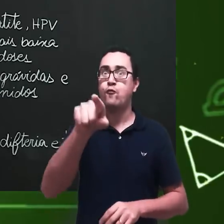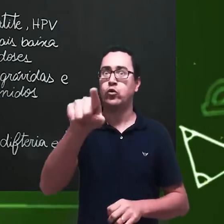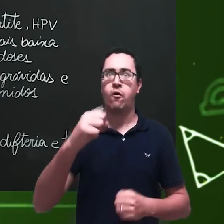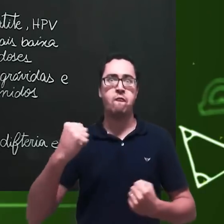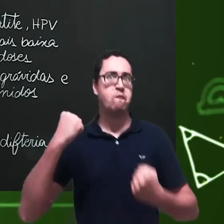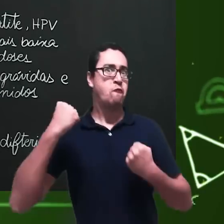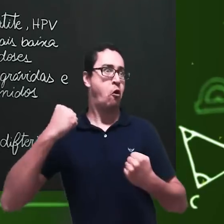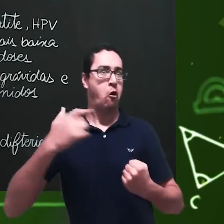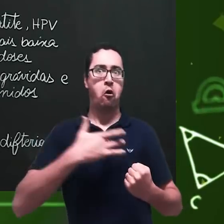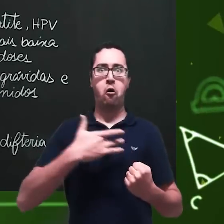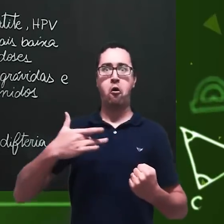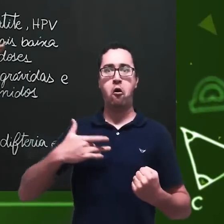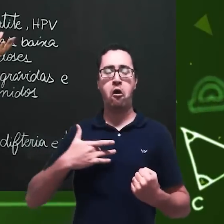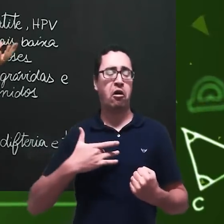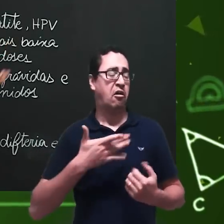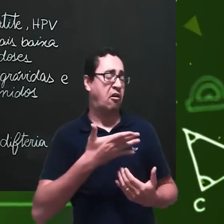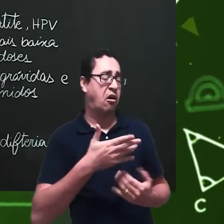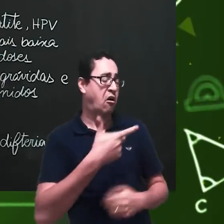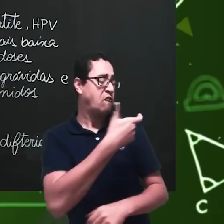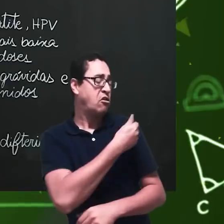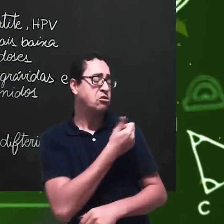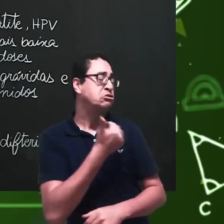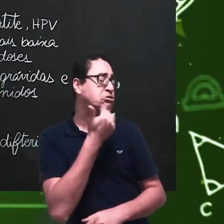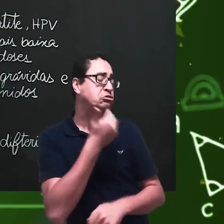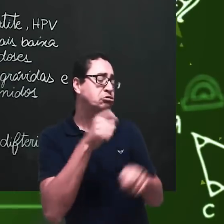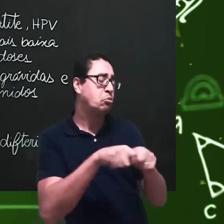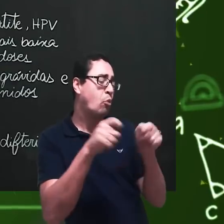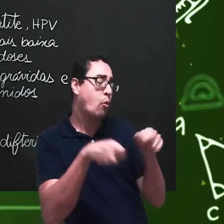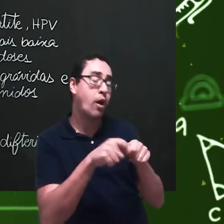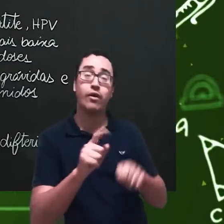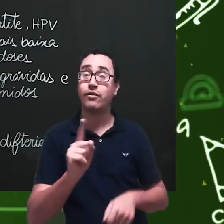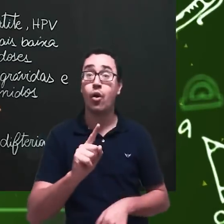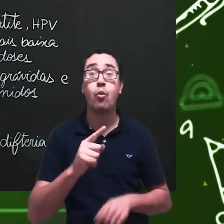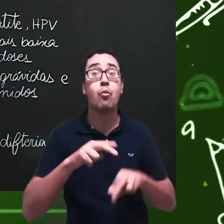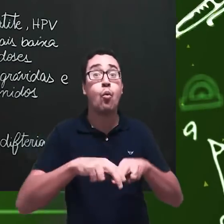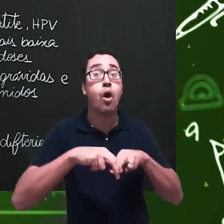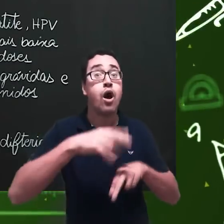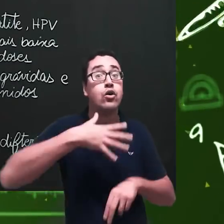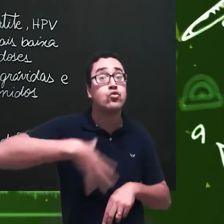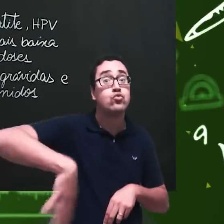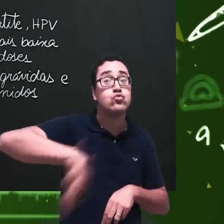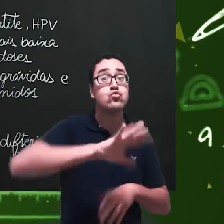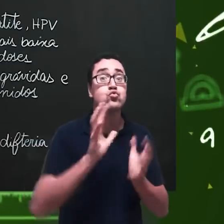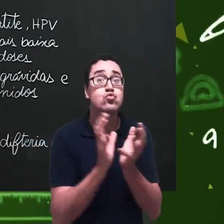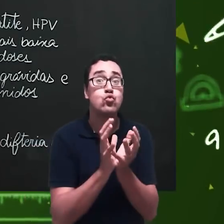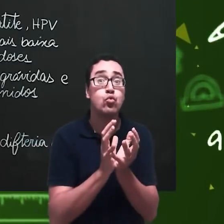vacina não adianta nada, e sim porque no seu entorno as pessoas estão vacinadas, então criaram uma